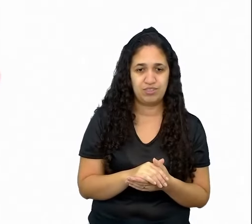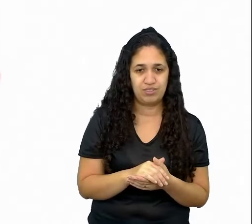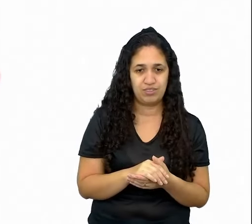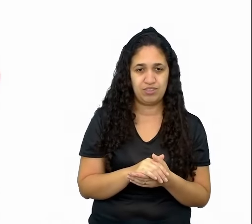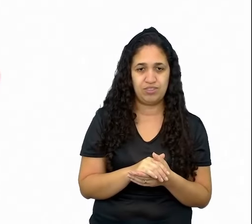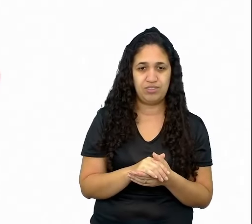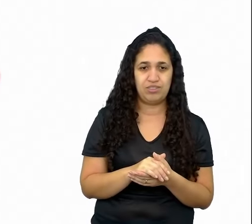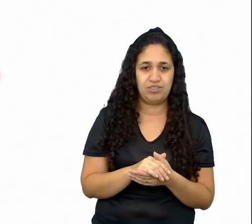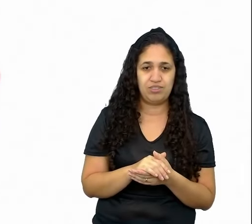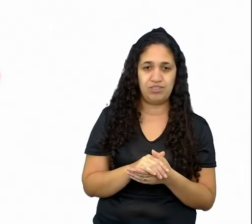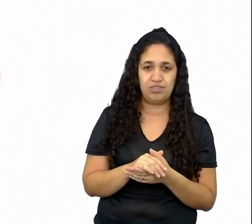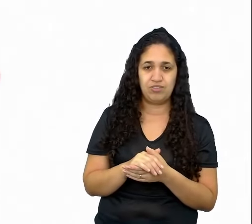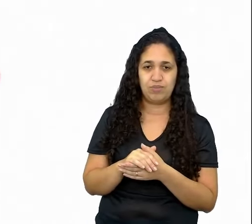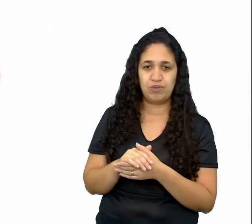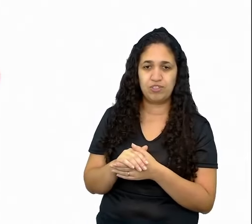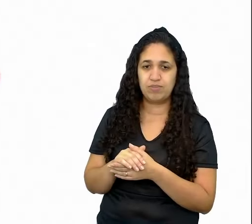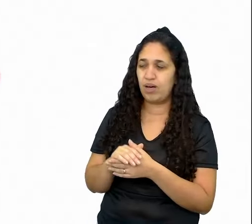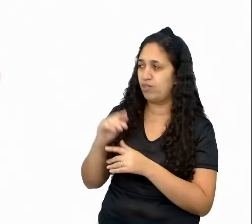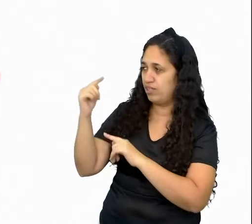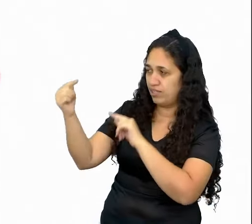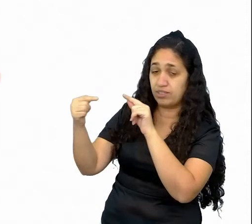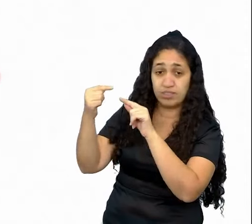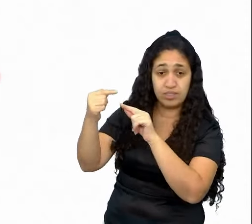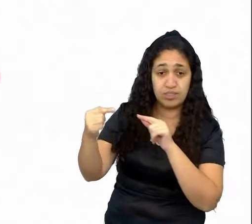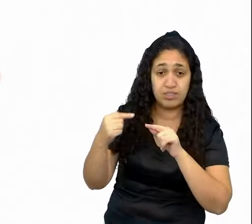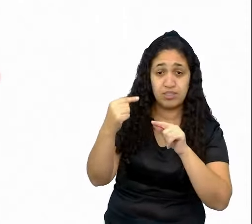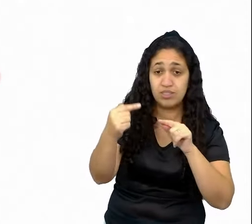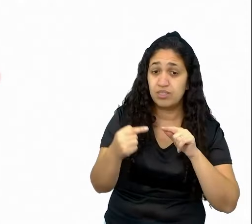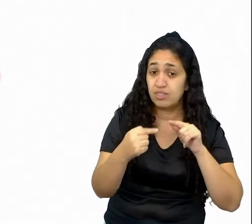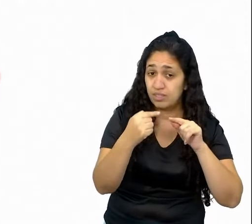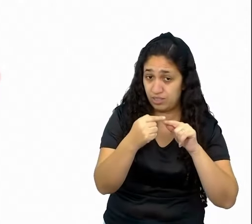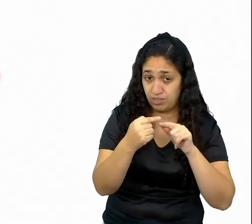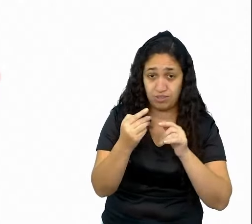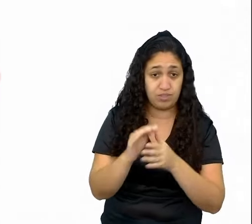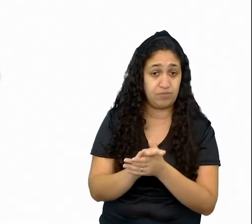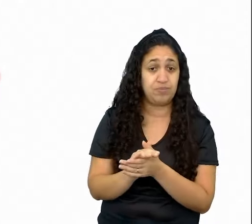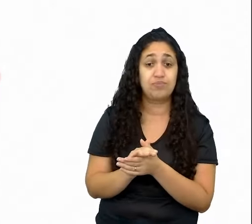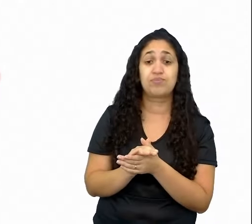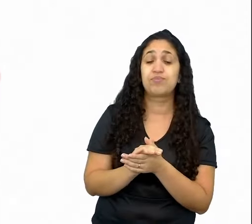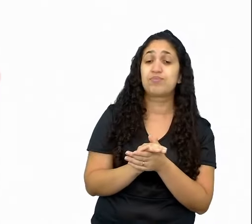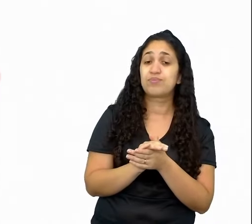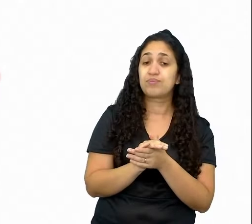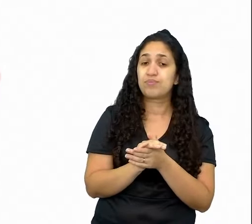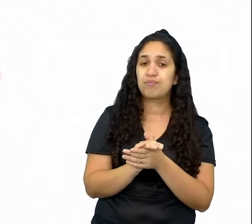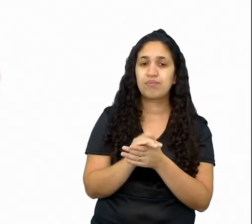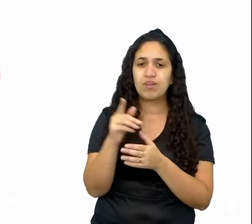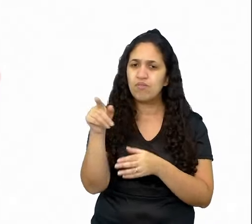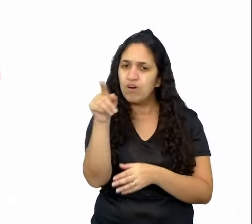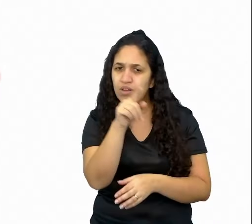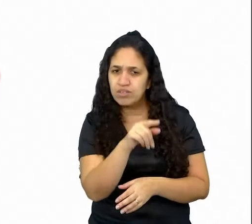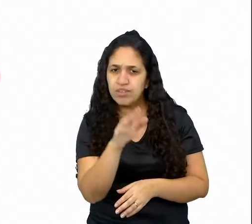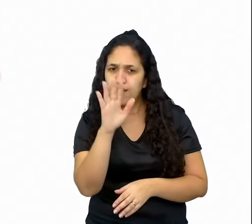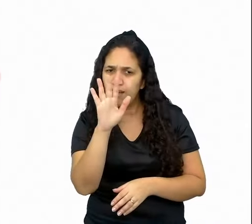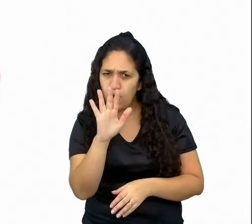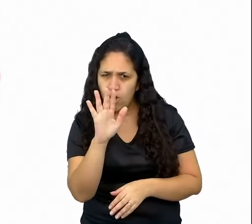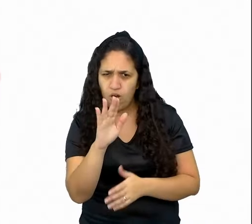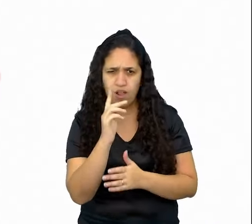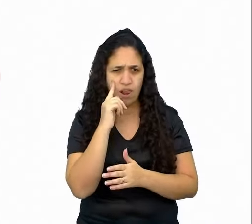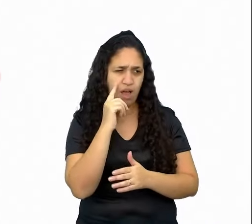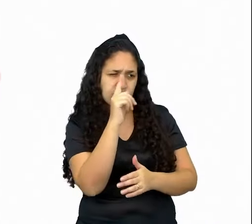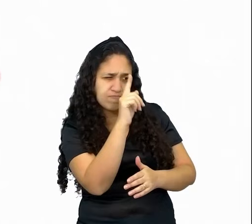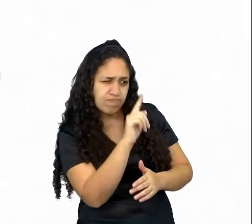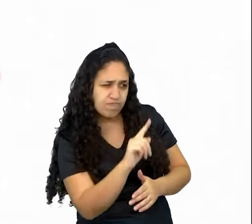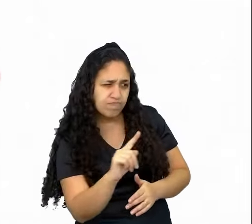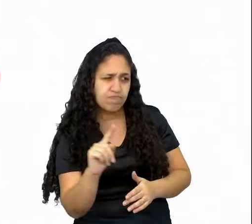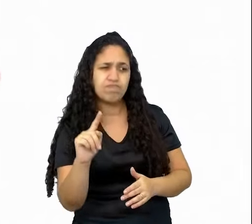Então, vamos lá. E aí tem os objetivos das nossas aulas, né? Vocês sempre façam uma análise